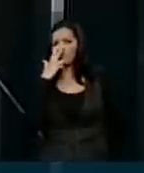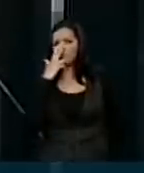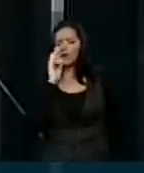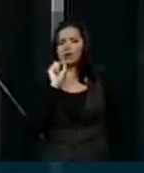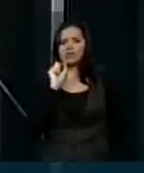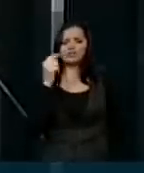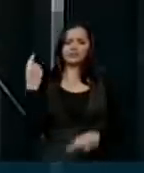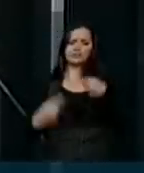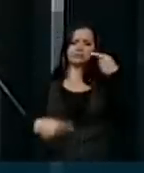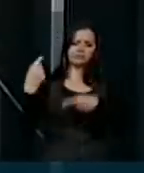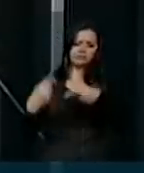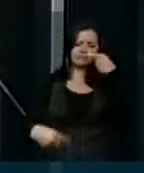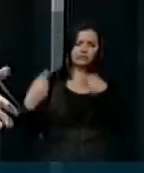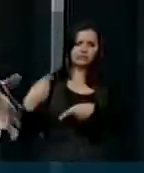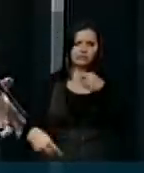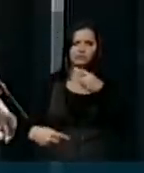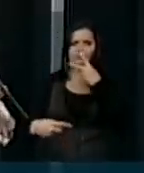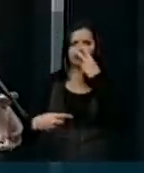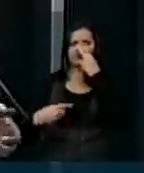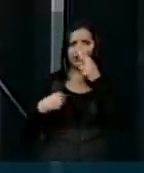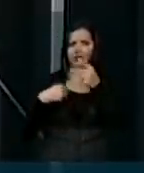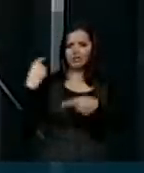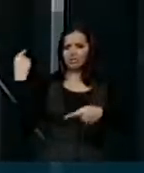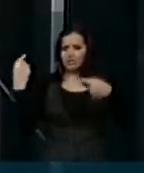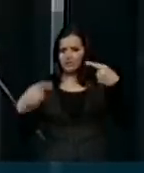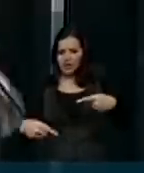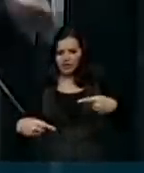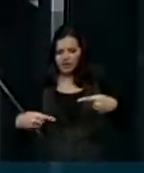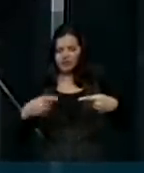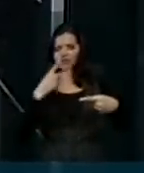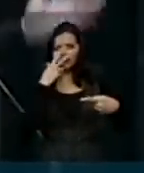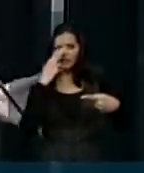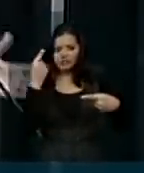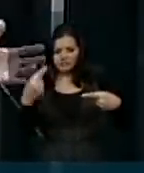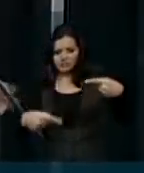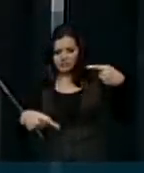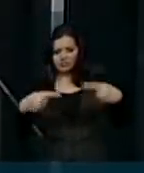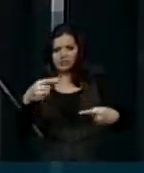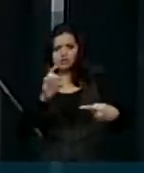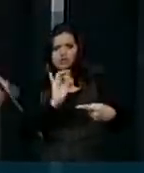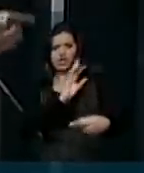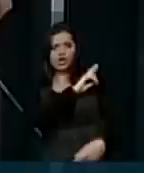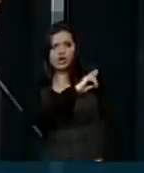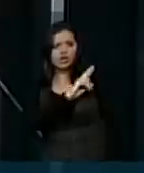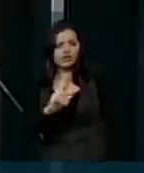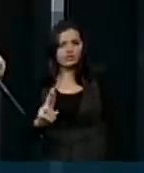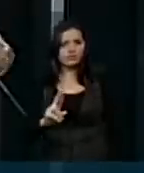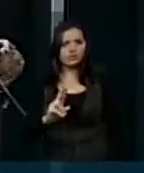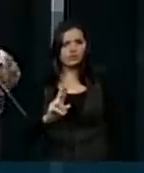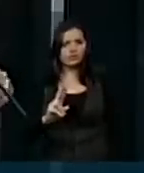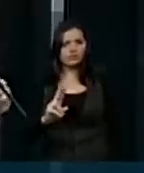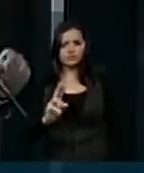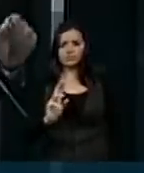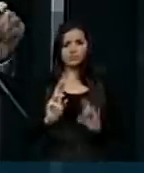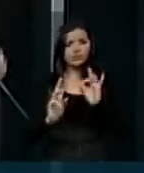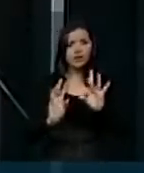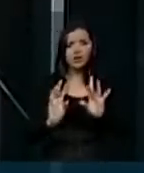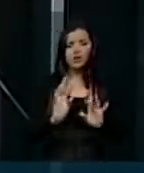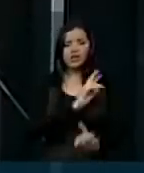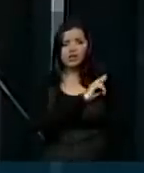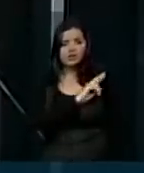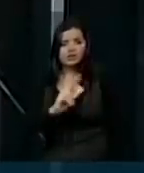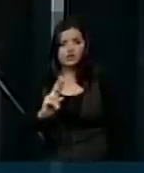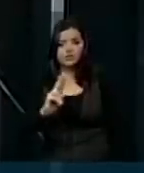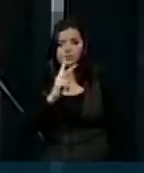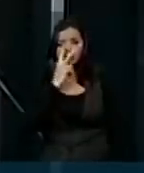o debate, como se esse debate fosse um debate meramente religioso, e como se ser